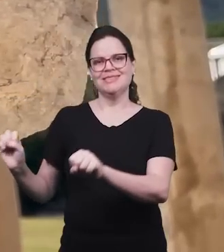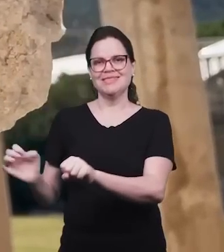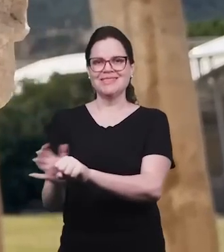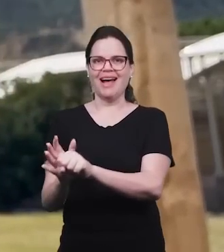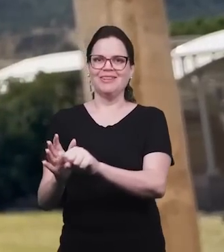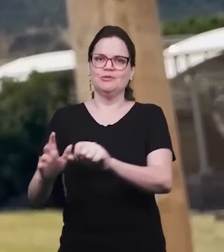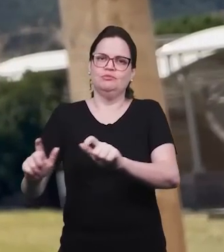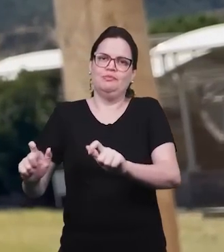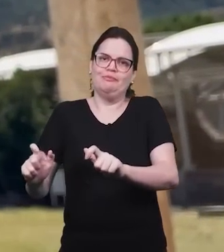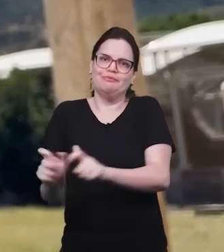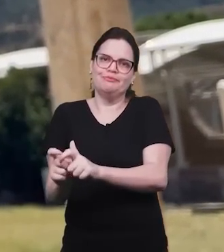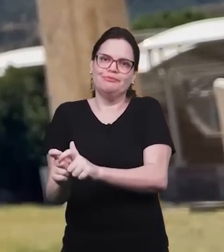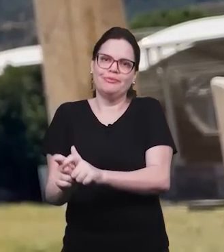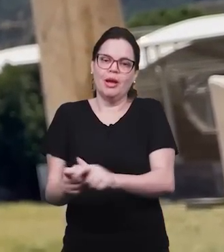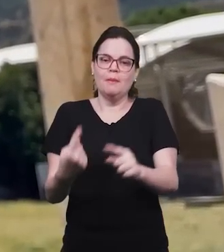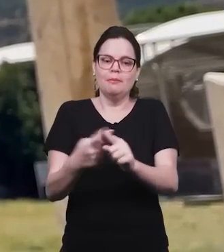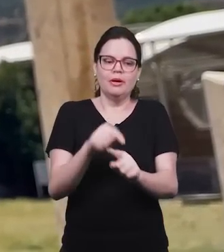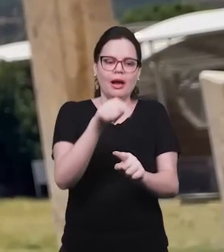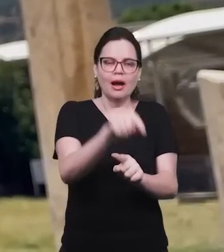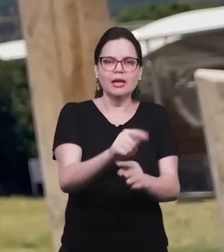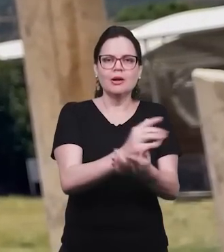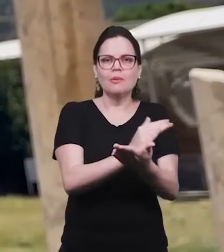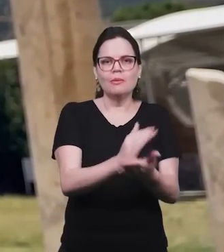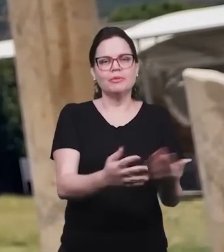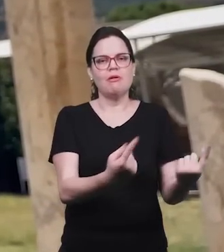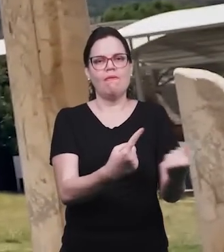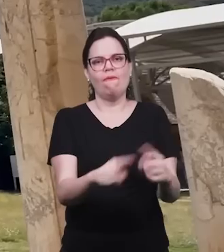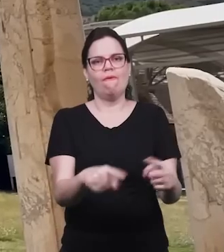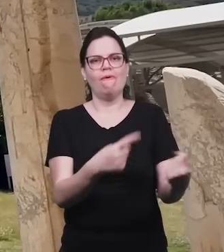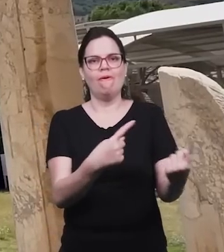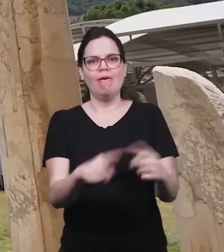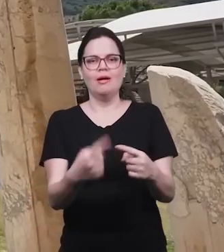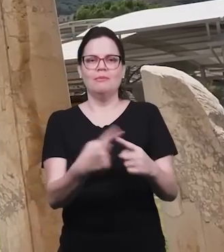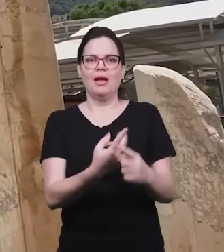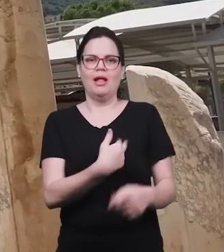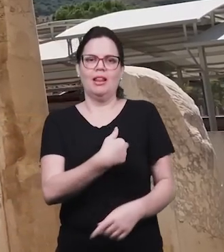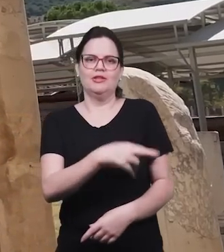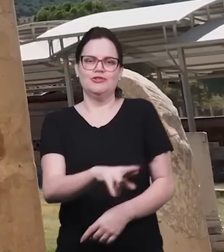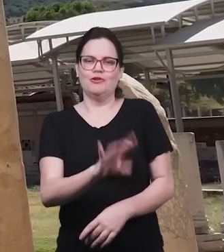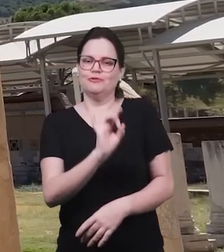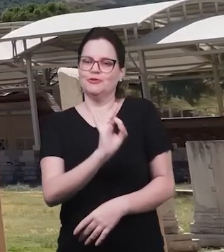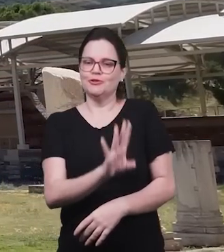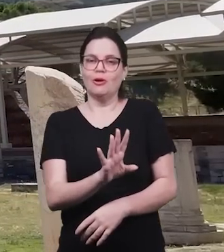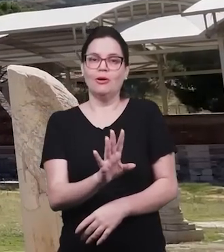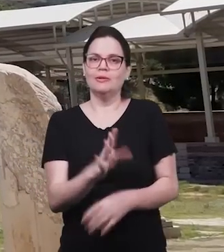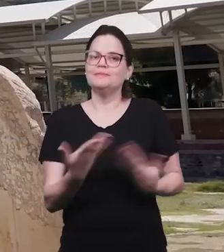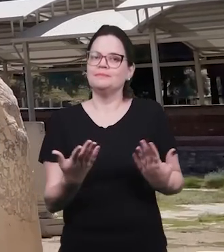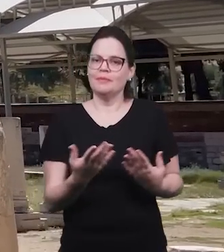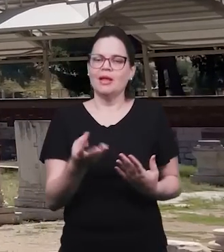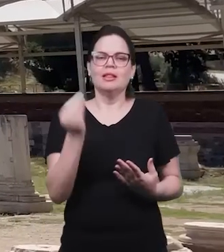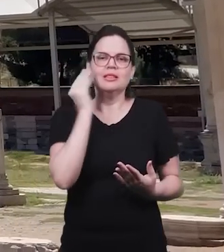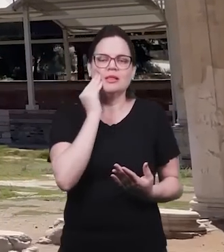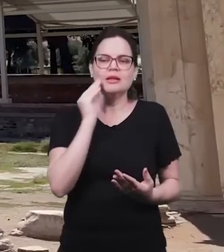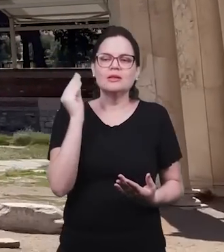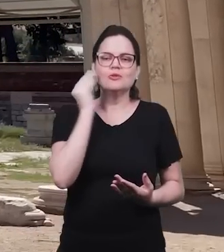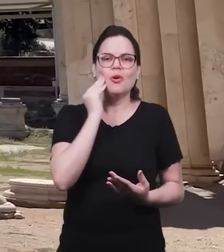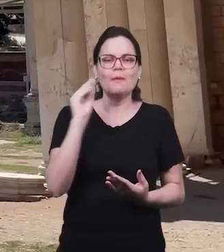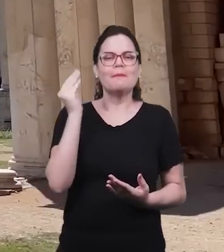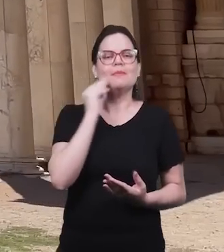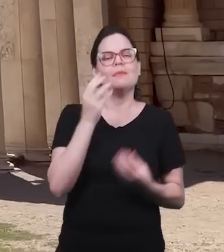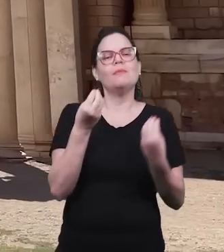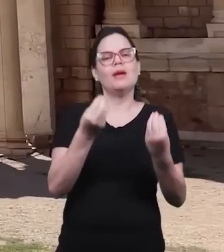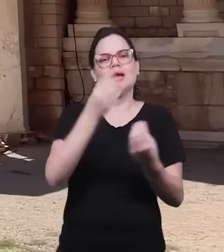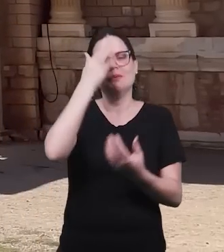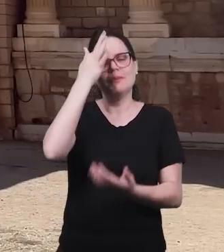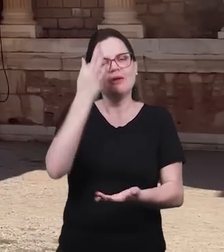o homem, quando fala religião, eu não estou falando daquilo que o Espírito Santo está falando, não daquilo que o homem acha que tem que fazer. E